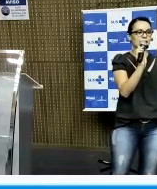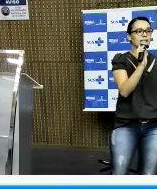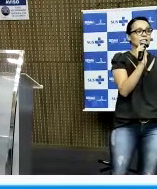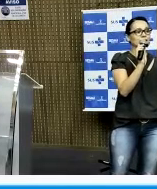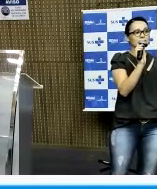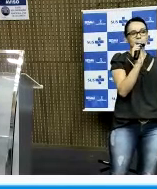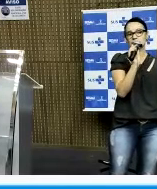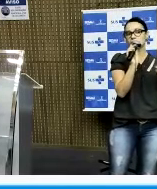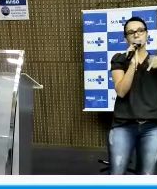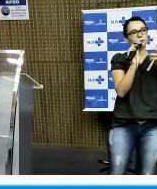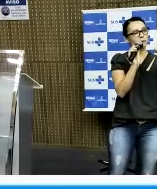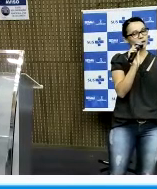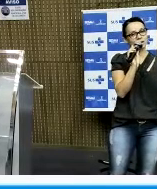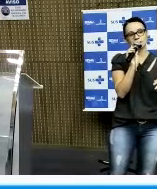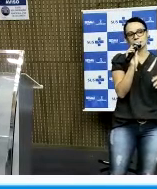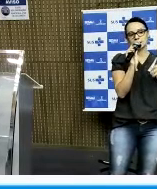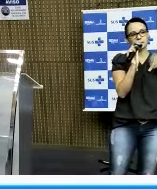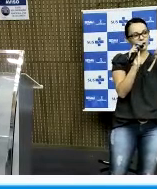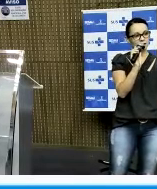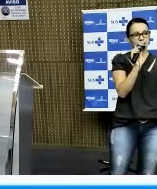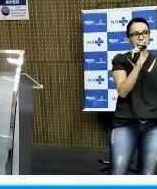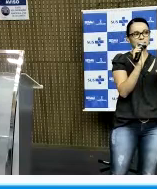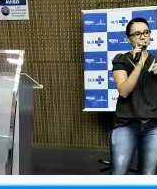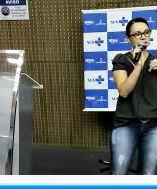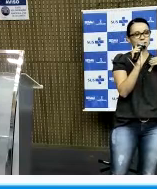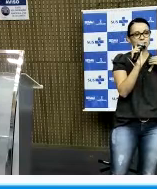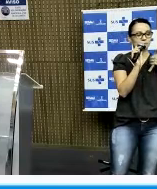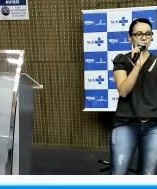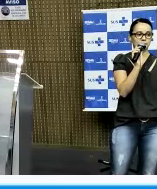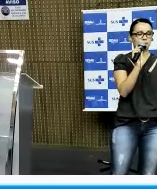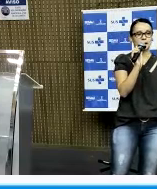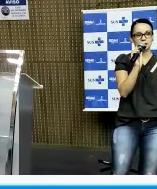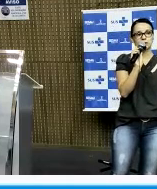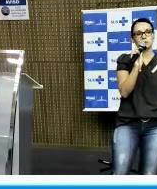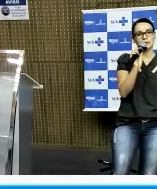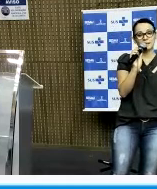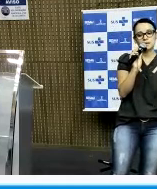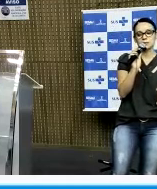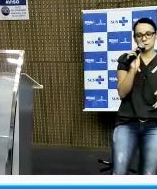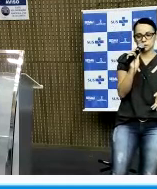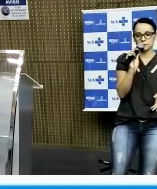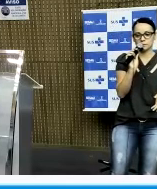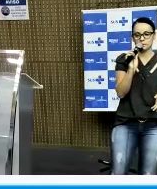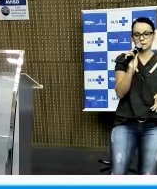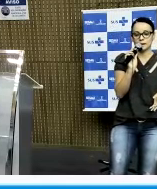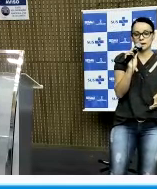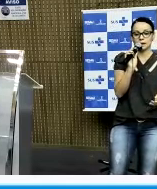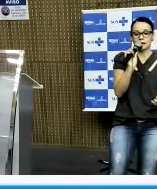dias, né? E nisso eles não retornam mais, eles evadem, e assim quebra-se o vínculo.